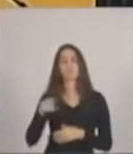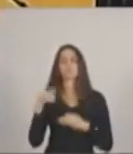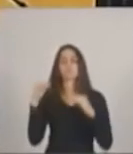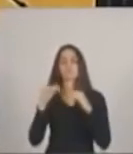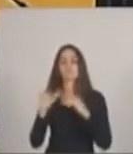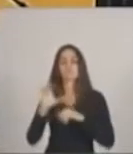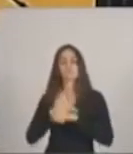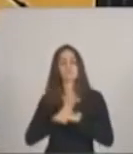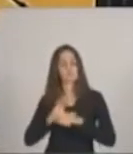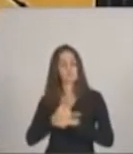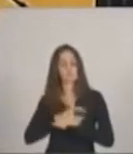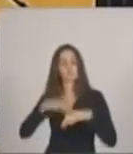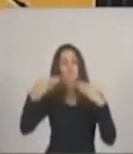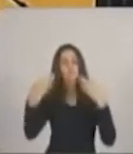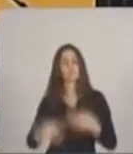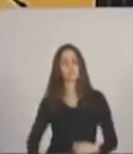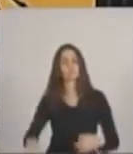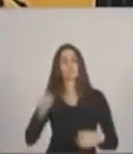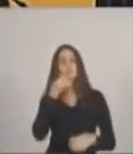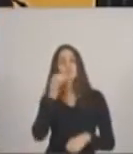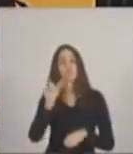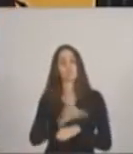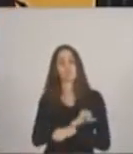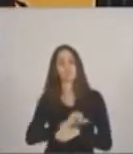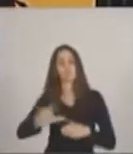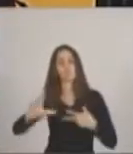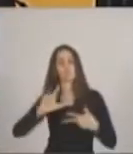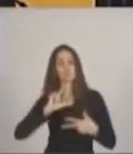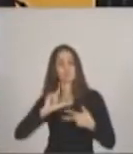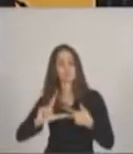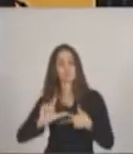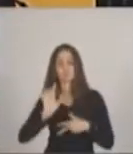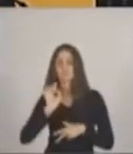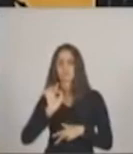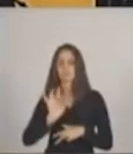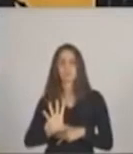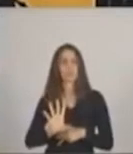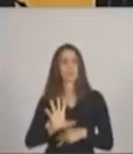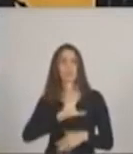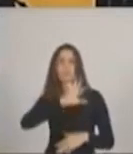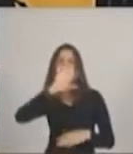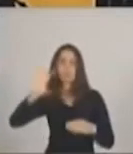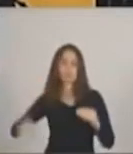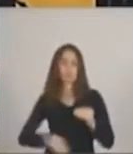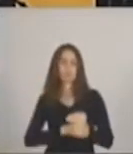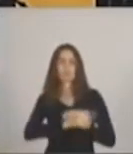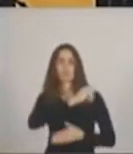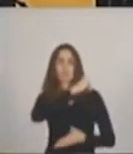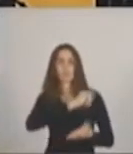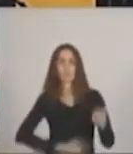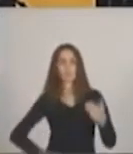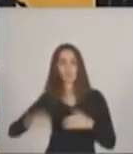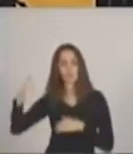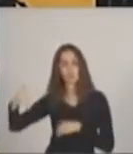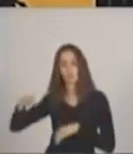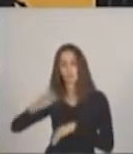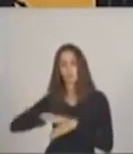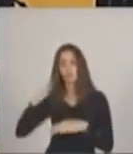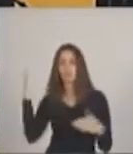legalidade, juridicidade e boa técnica legislativa e não acoplar o documento dele nos